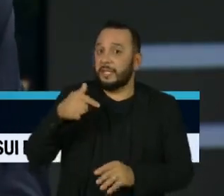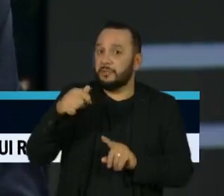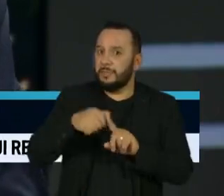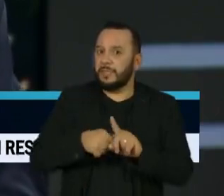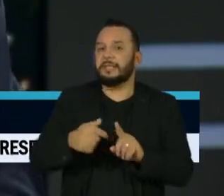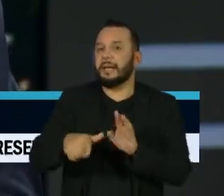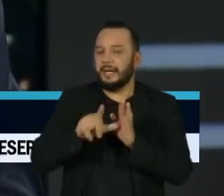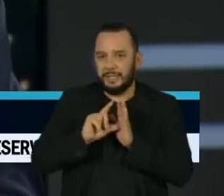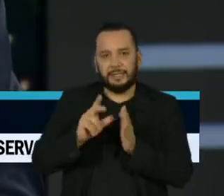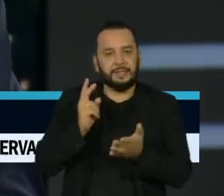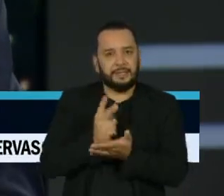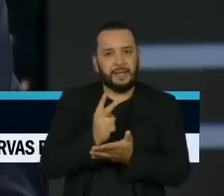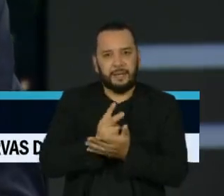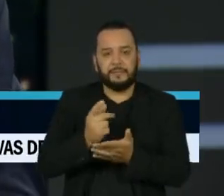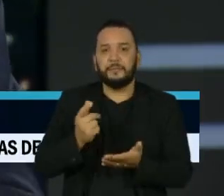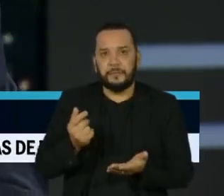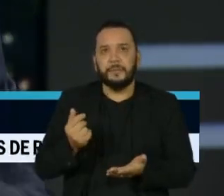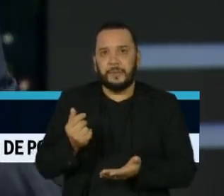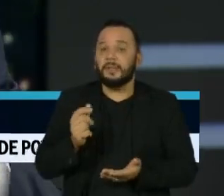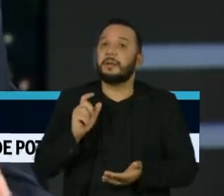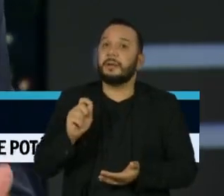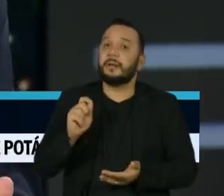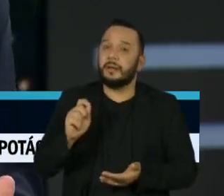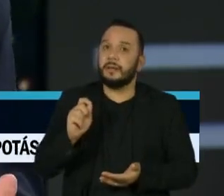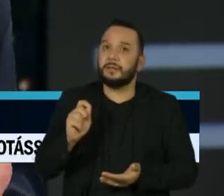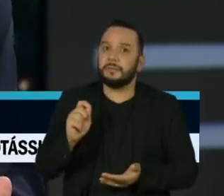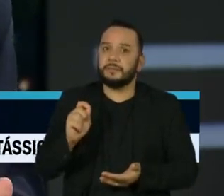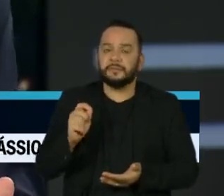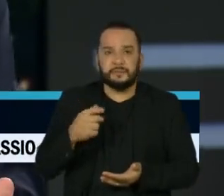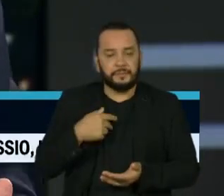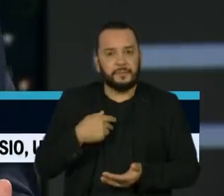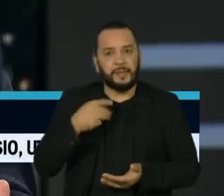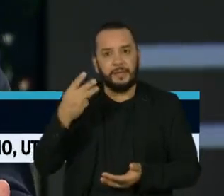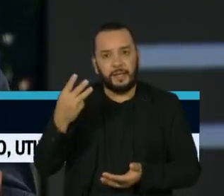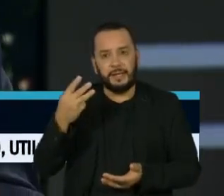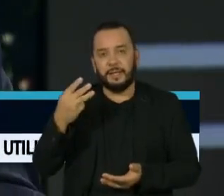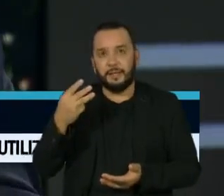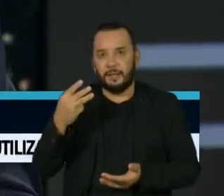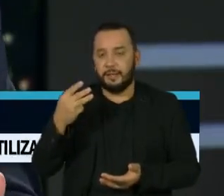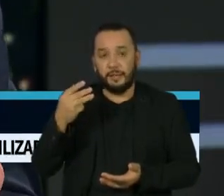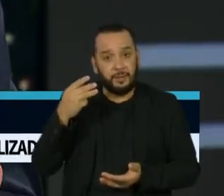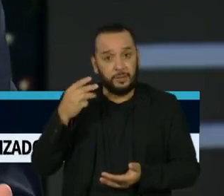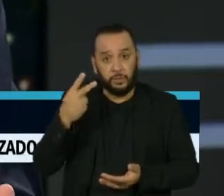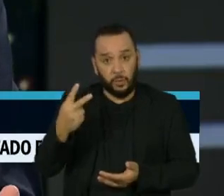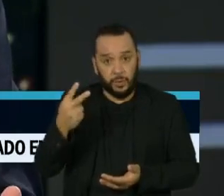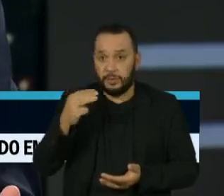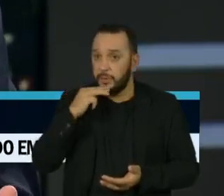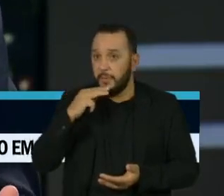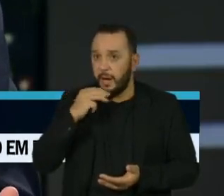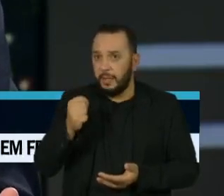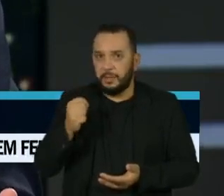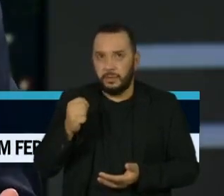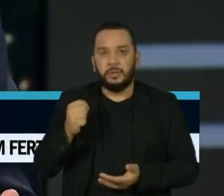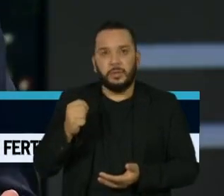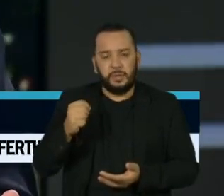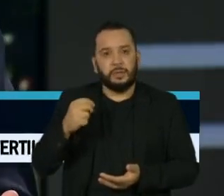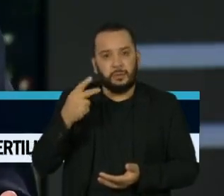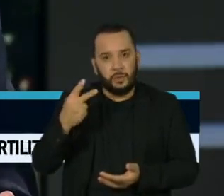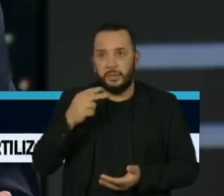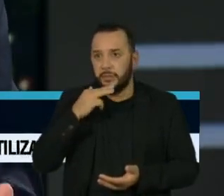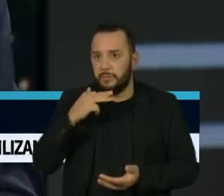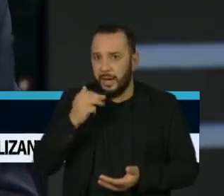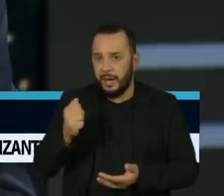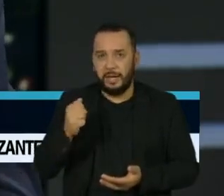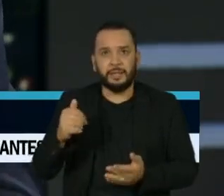quadro que se repetiu sete meses depois ou seja é 3 de Março a 2 de Março perdão no caso em tela